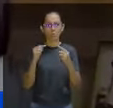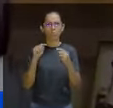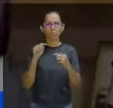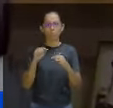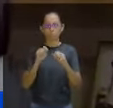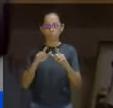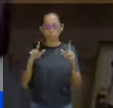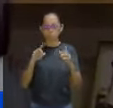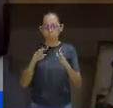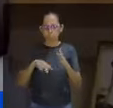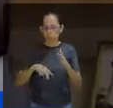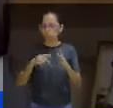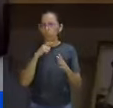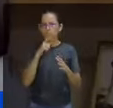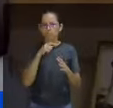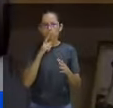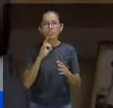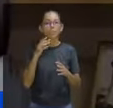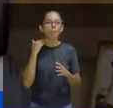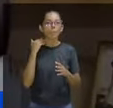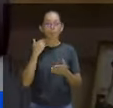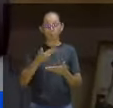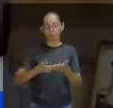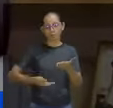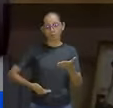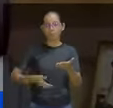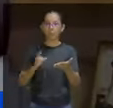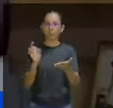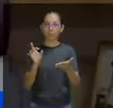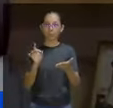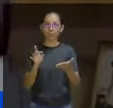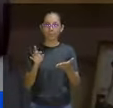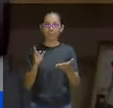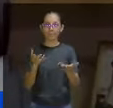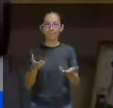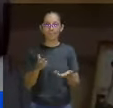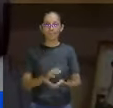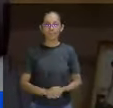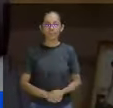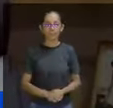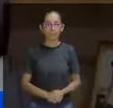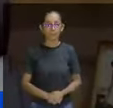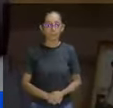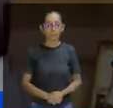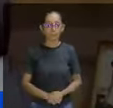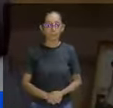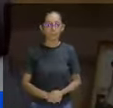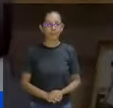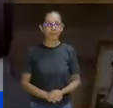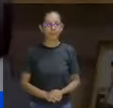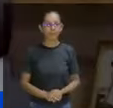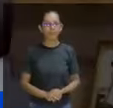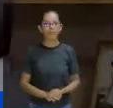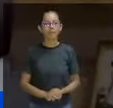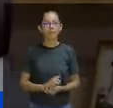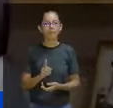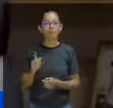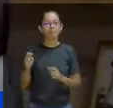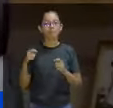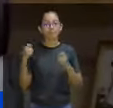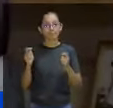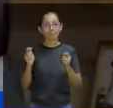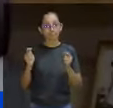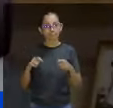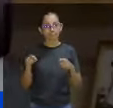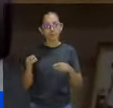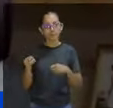bancários. Só que esses extratos eles não permitem, por si só, a identificação completa dos prestadores de serviço, seja